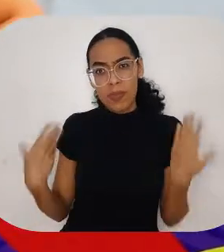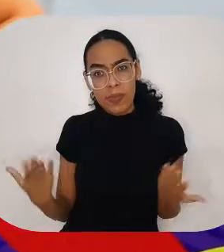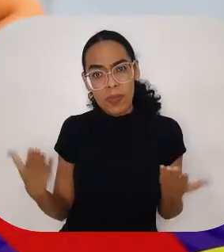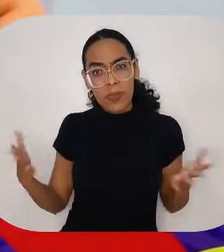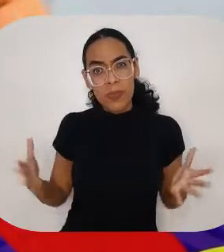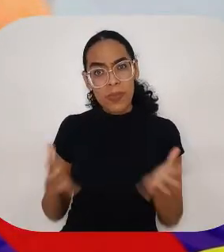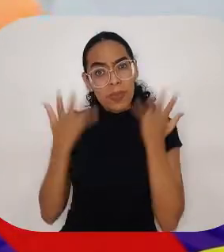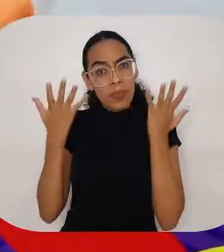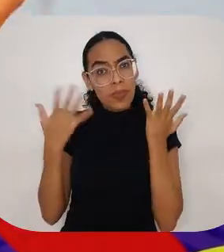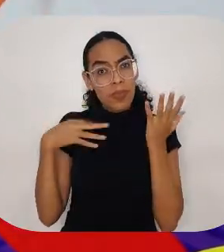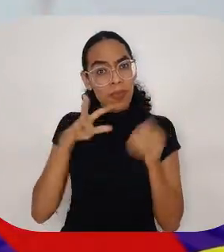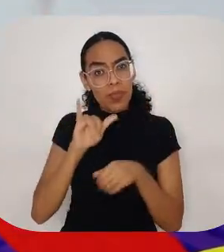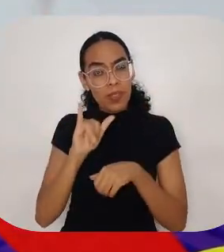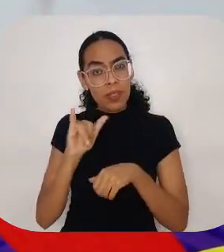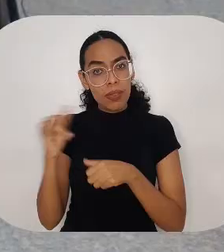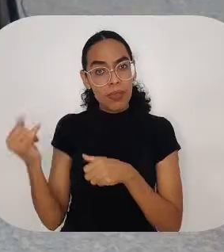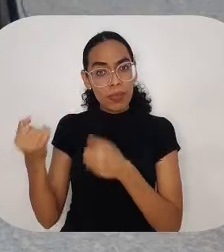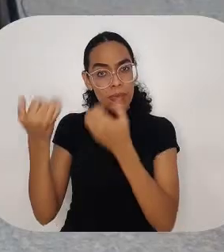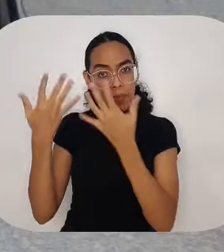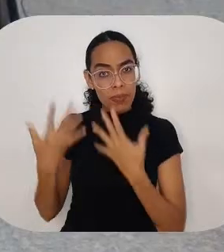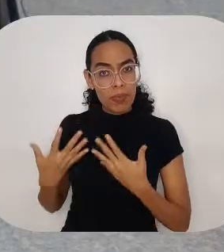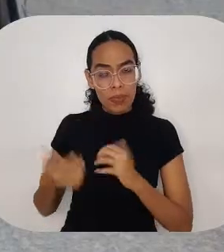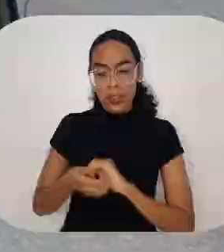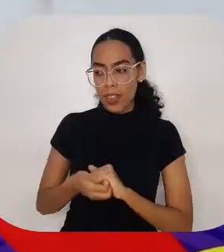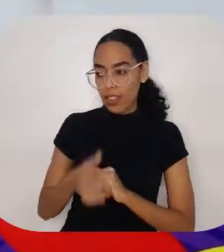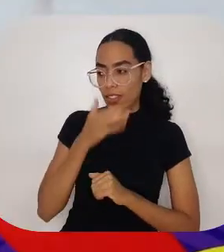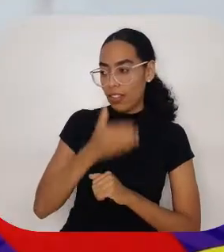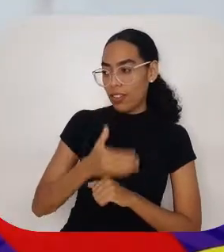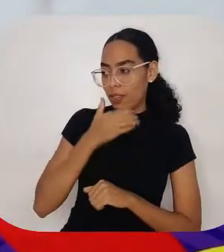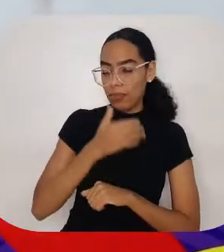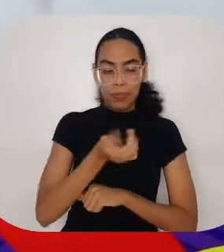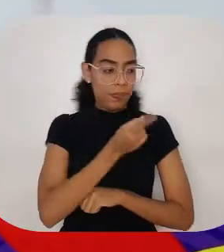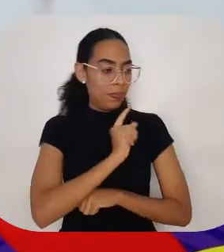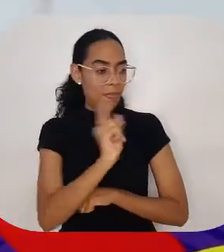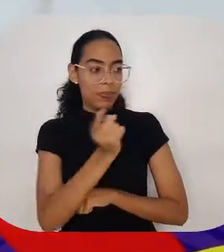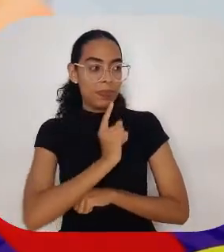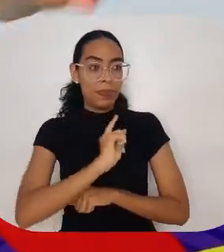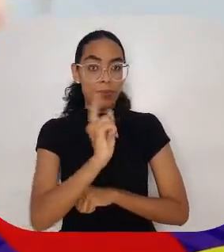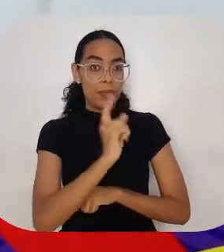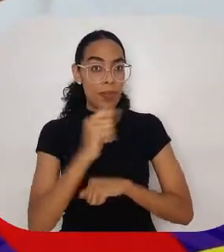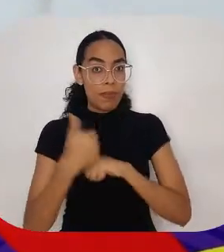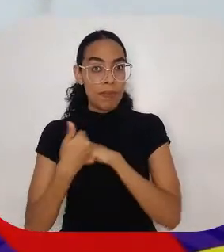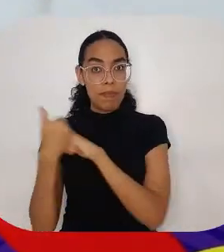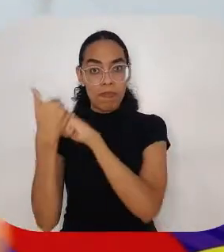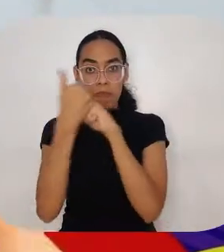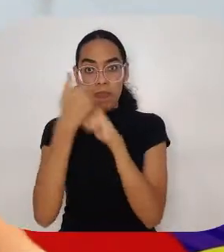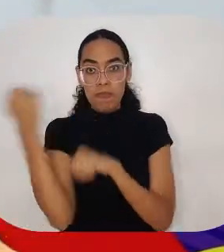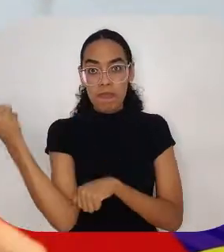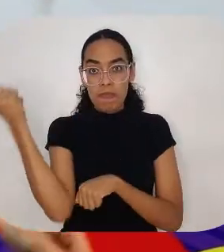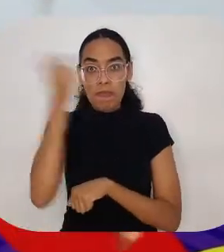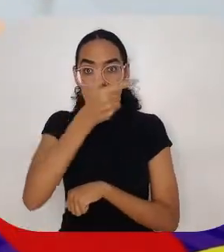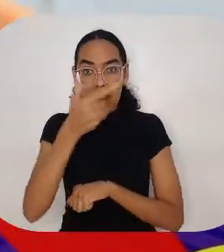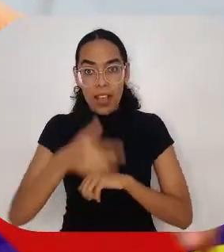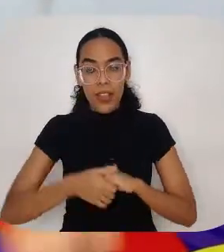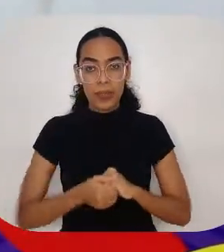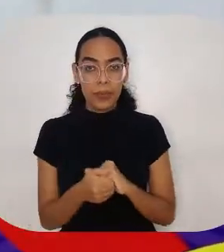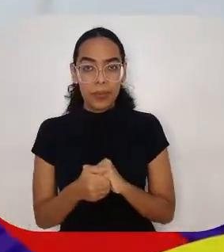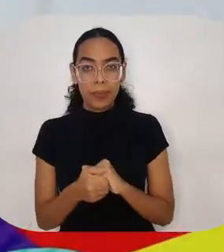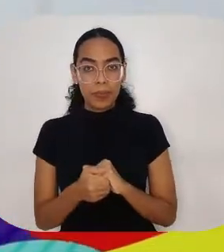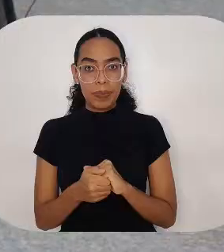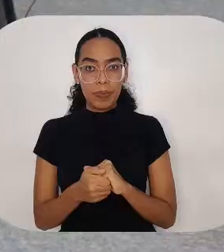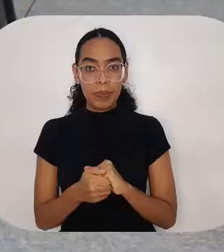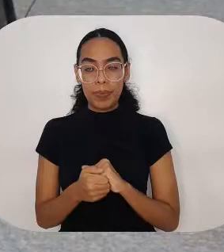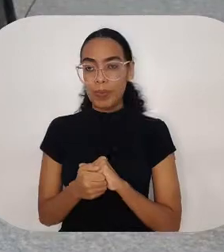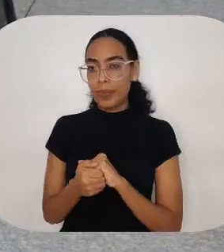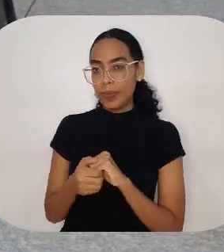qual é a melhor festa do ano? Chuta aí! É o Natal? Não, não é o Natal! Ah. É melhor ainda e mais animado que o